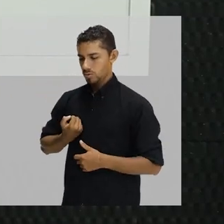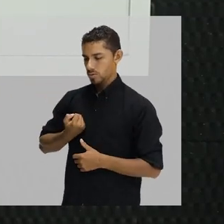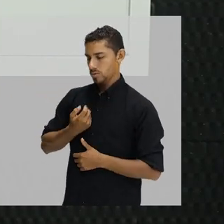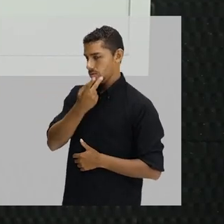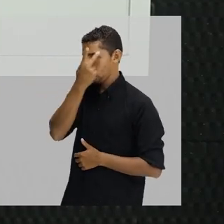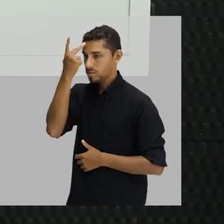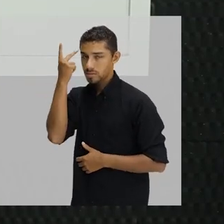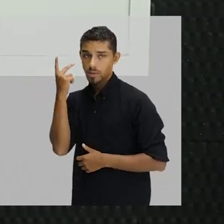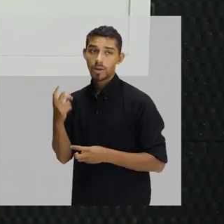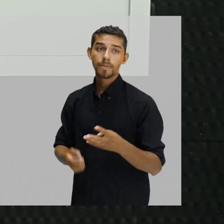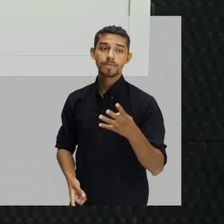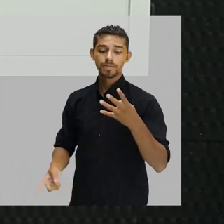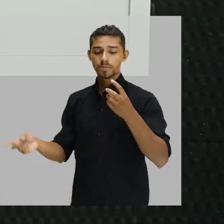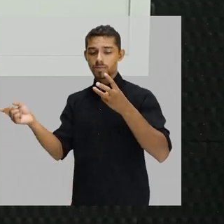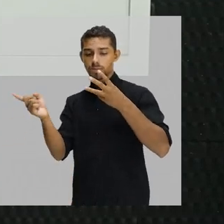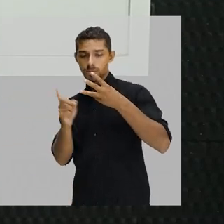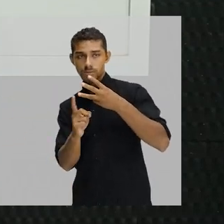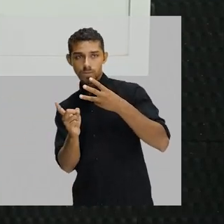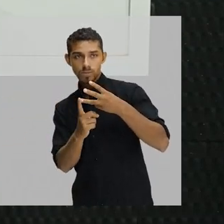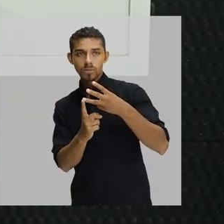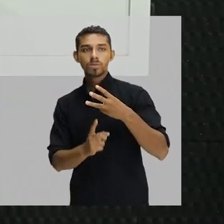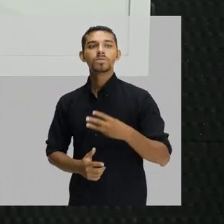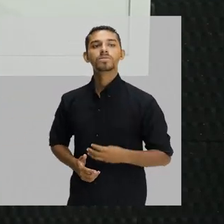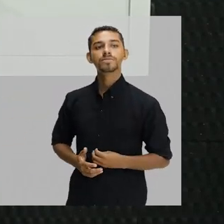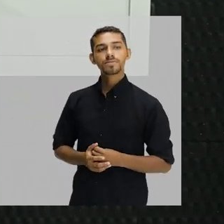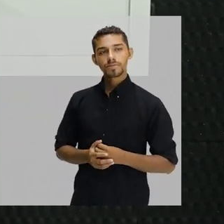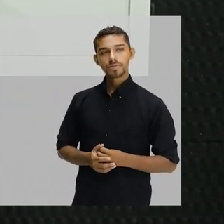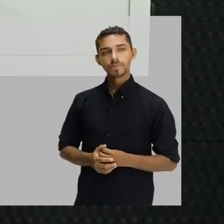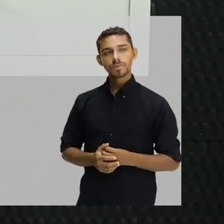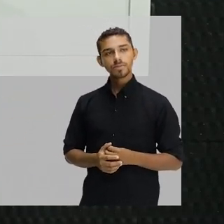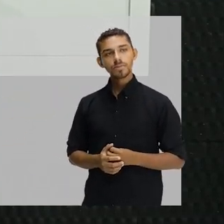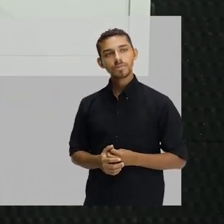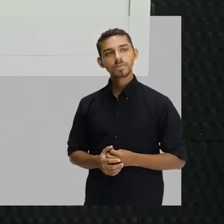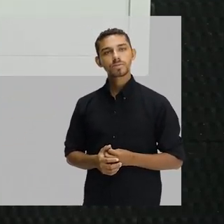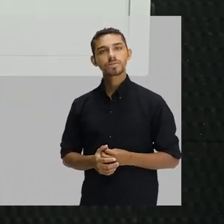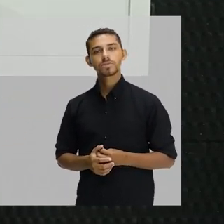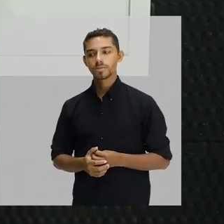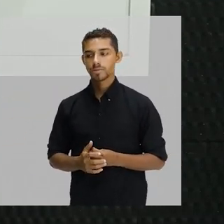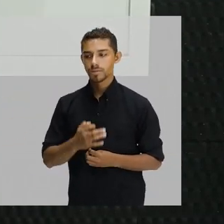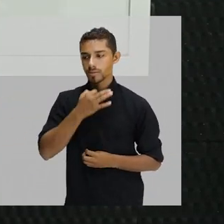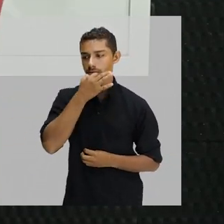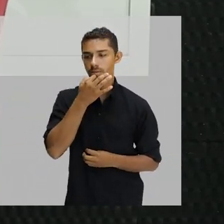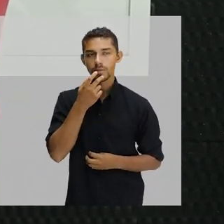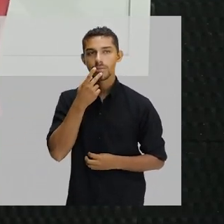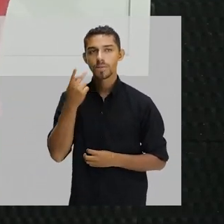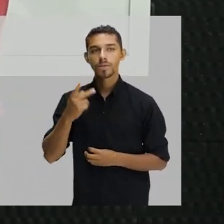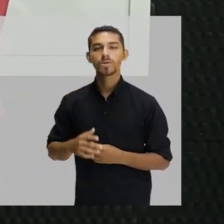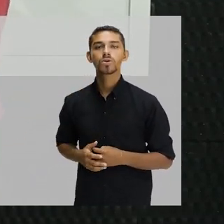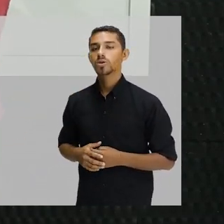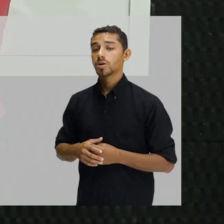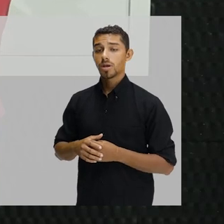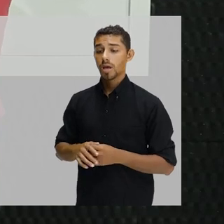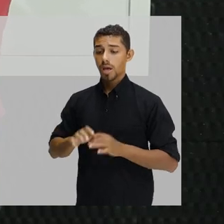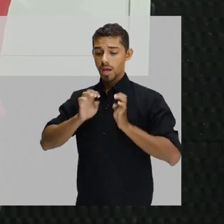nós temos outra proposta que eu gosto também de citar sempre, que é chamada ética do